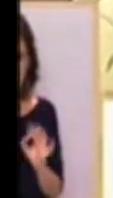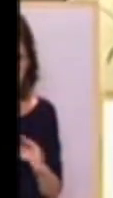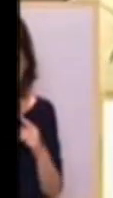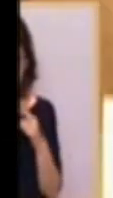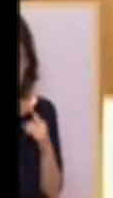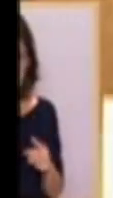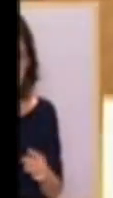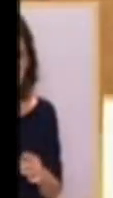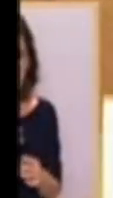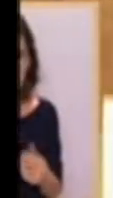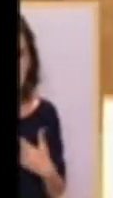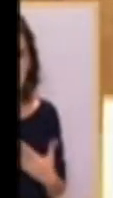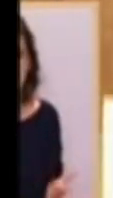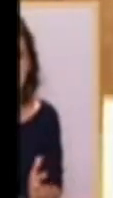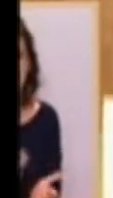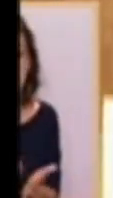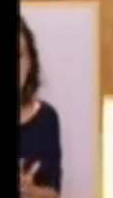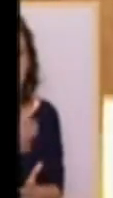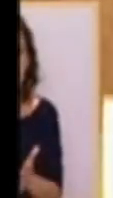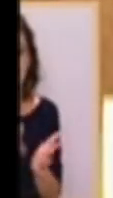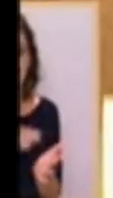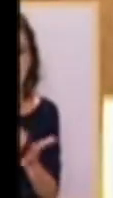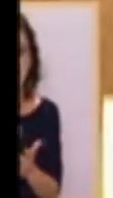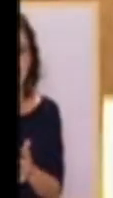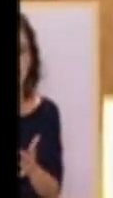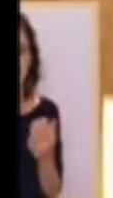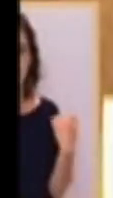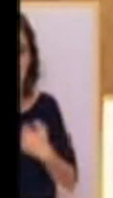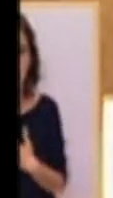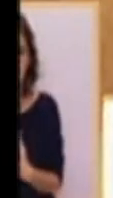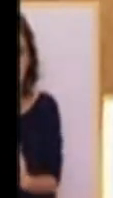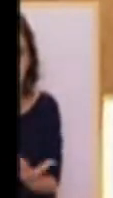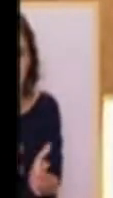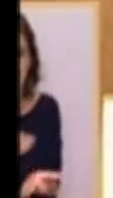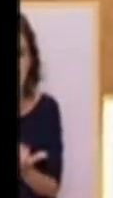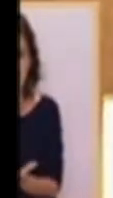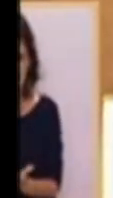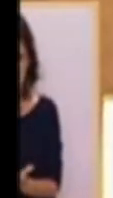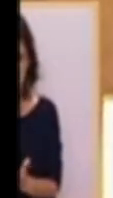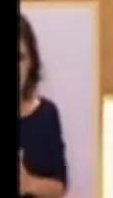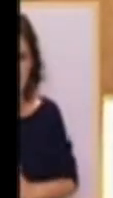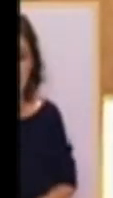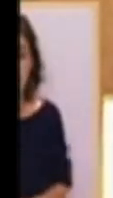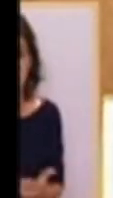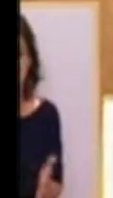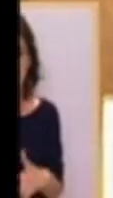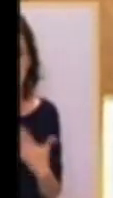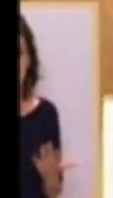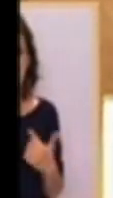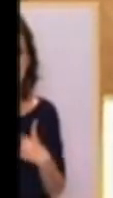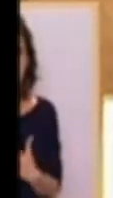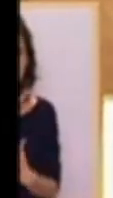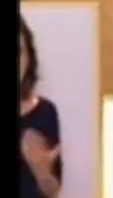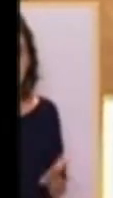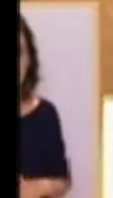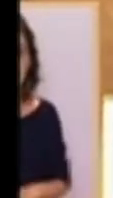mesmo. Já não sabes como é que é comigo. Então não sei, não podem ver. Não podem ver um casaco novo a uma miúda, ficam logo malucos. Mas então fica muito